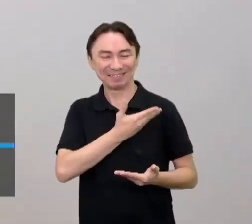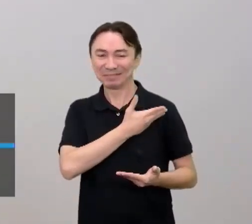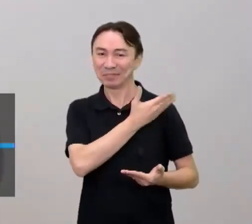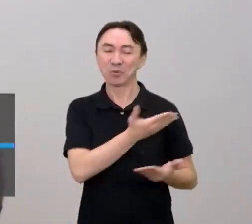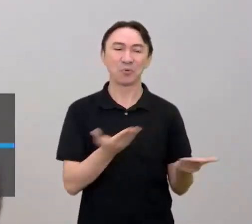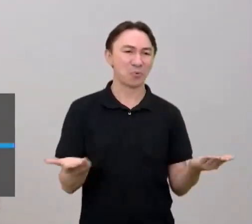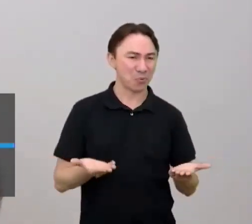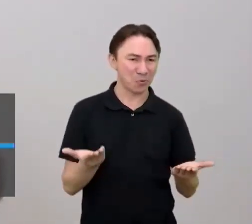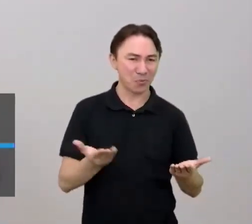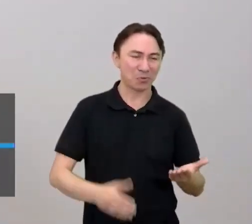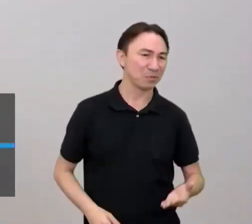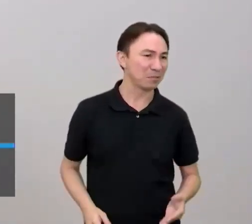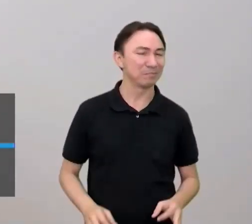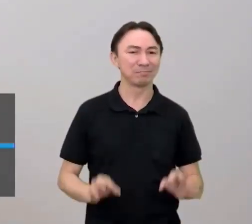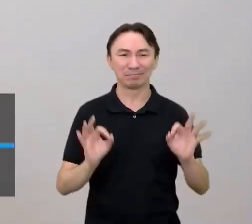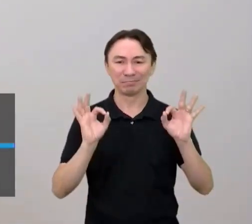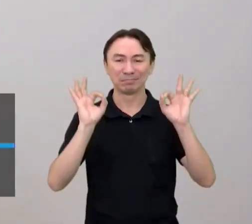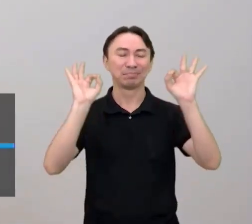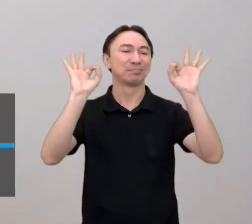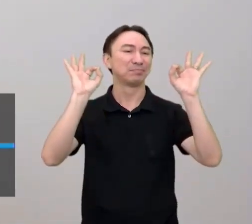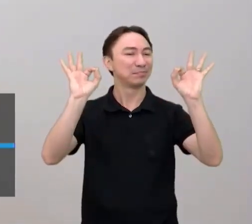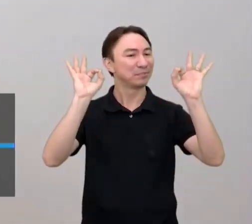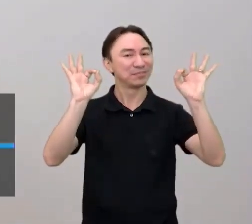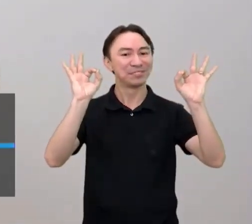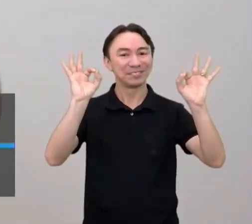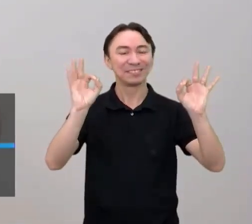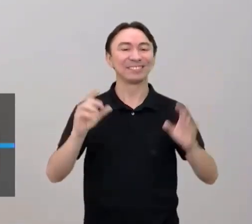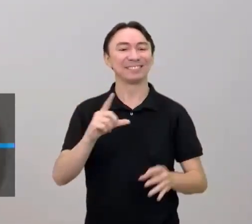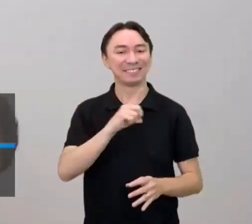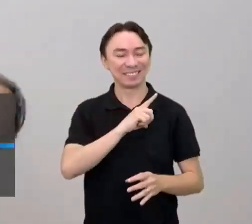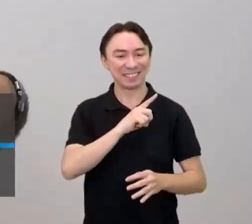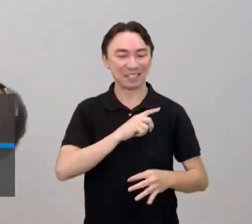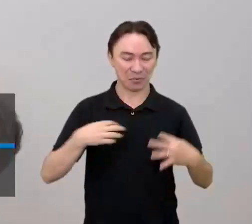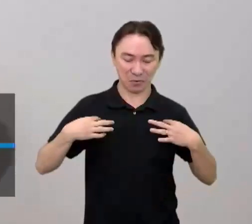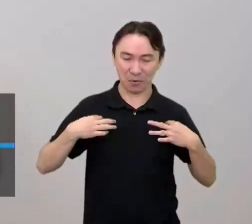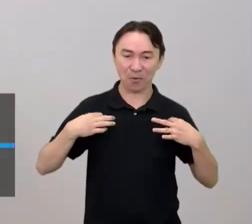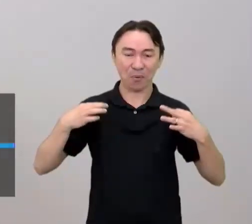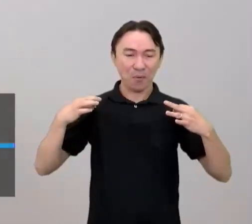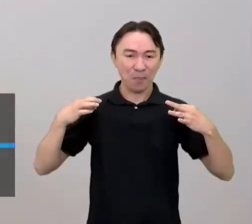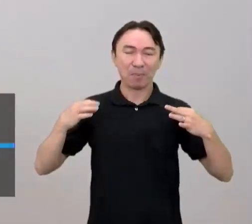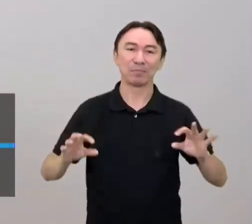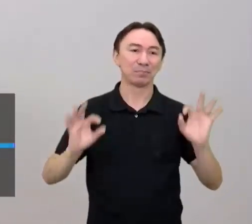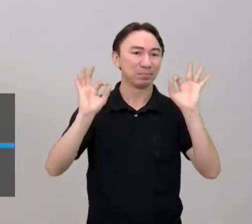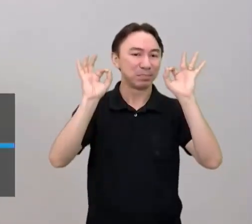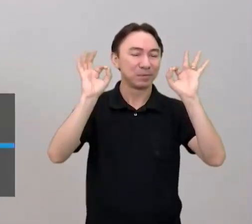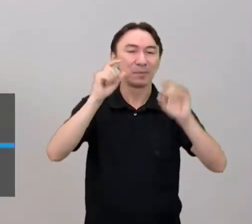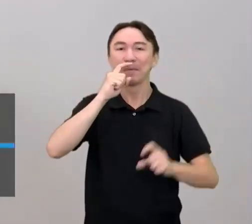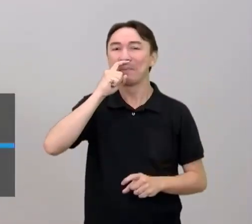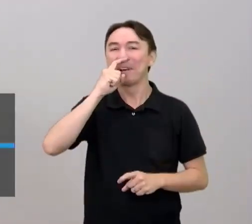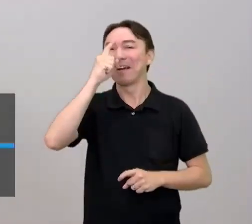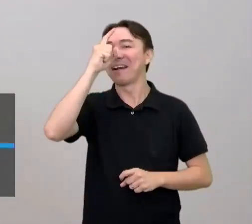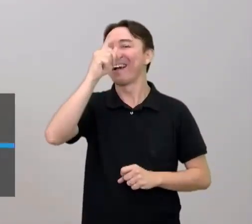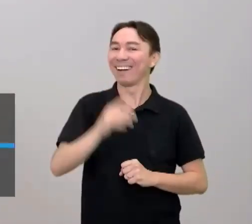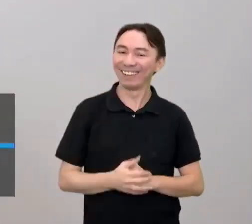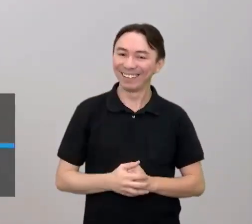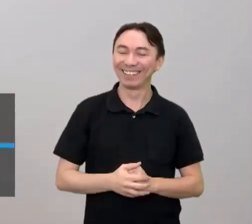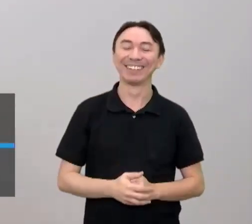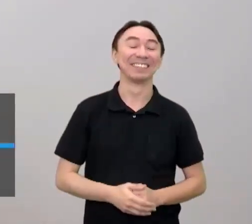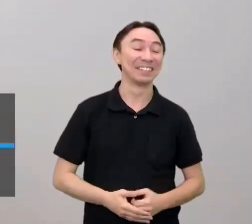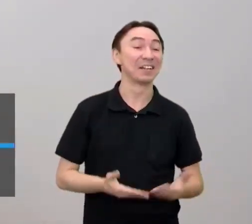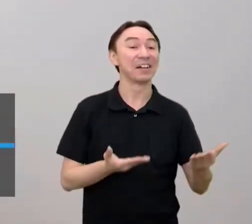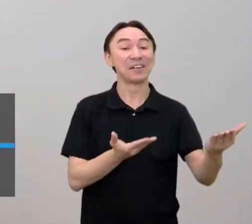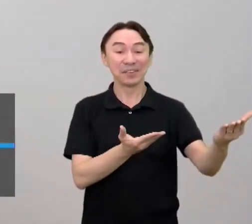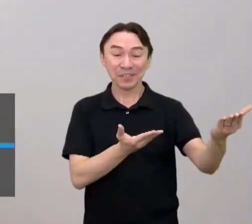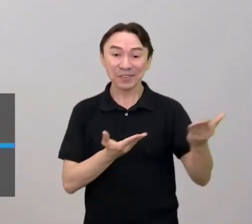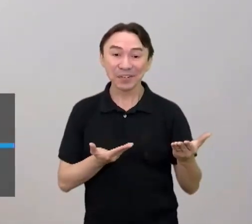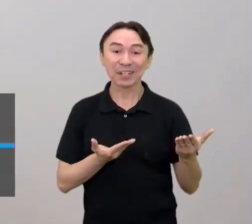muito distinto, veio assim com traje de gala, né? Convocamos aqui o meu grande